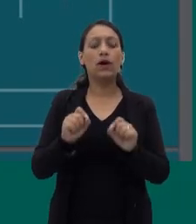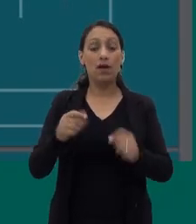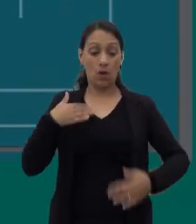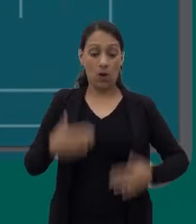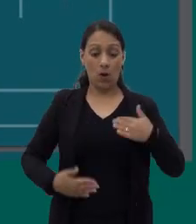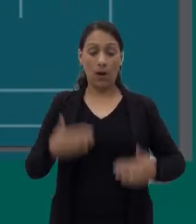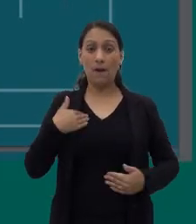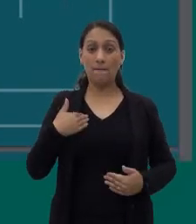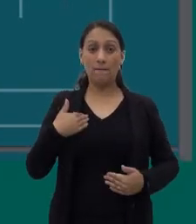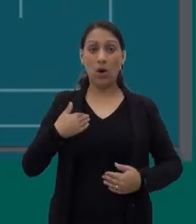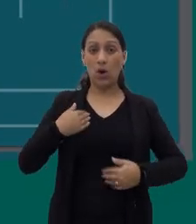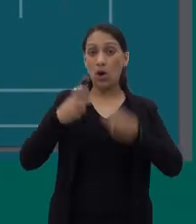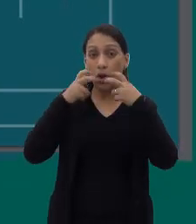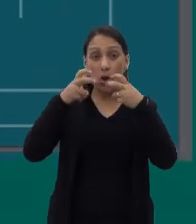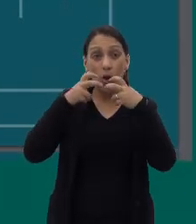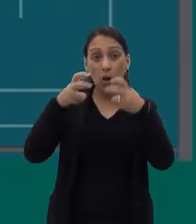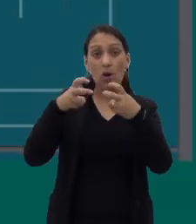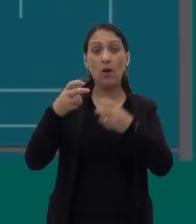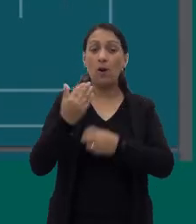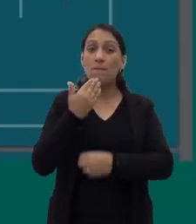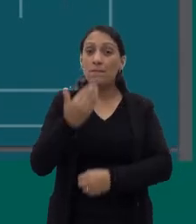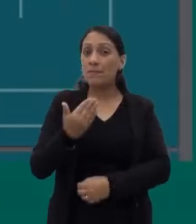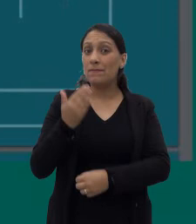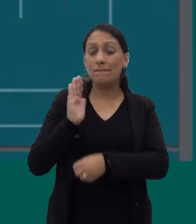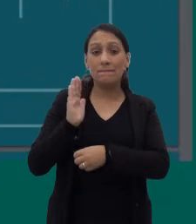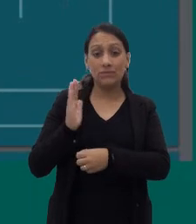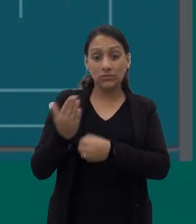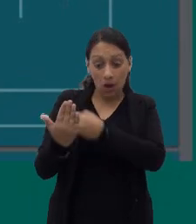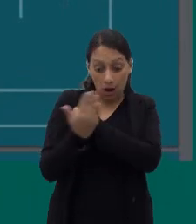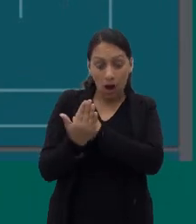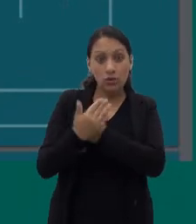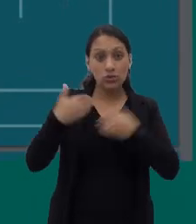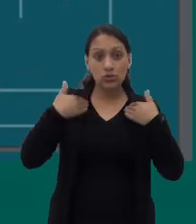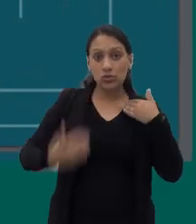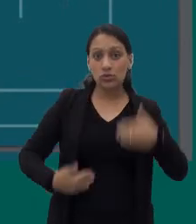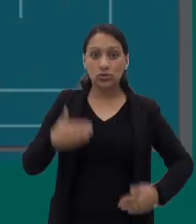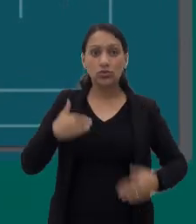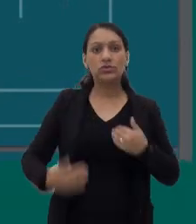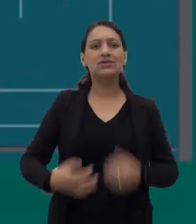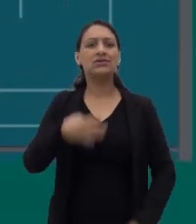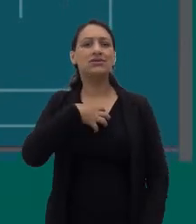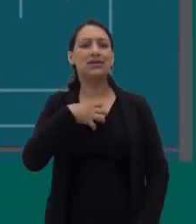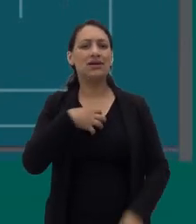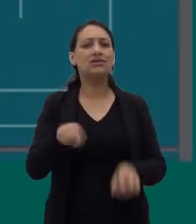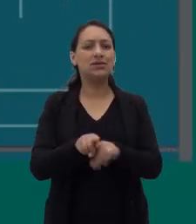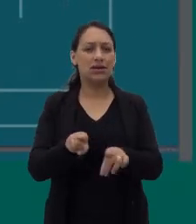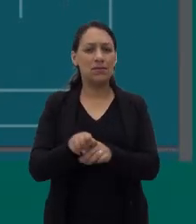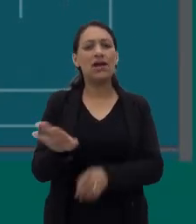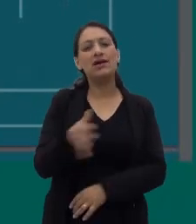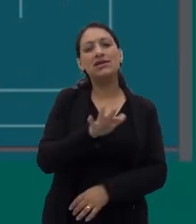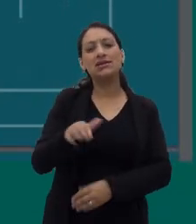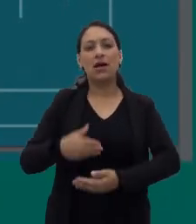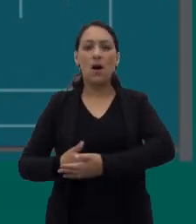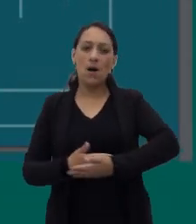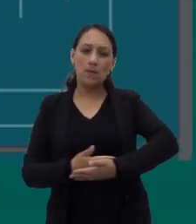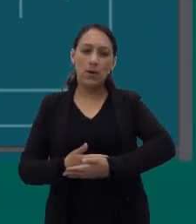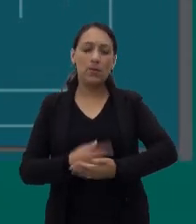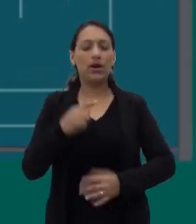ajuda. Pede um socorro. Ou seja, né, Júlia, a gente se sente aquele bebê em muitos momentos.